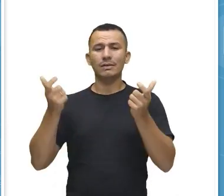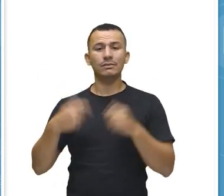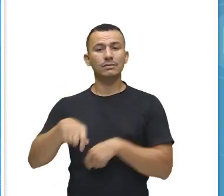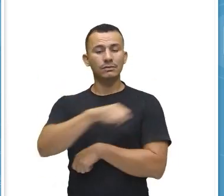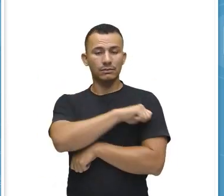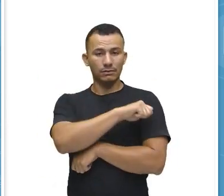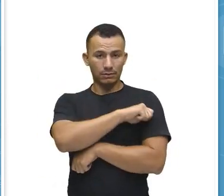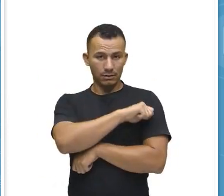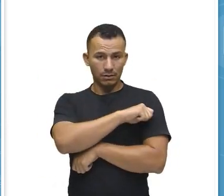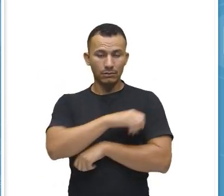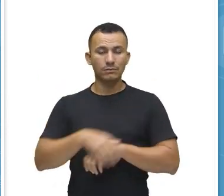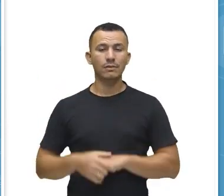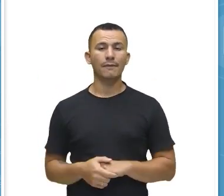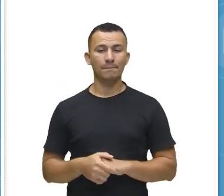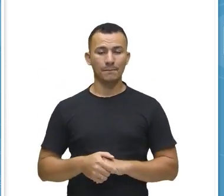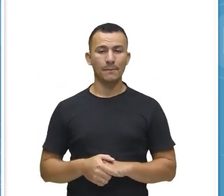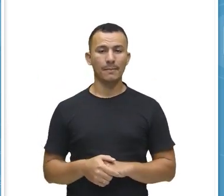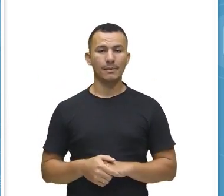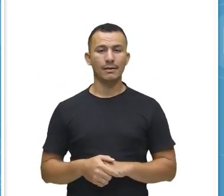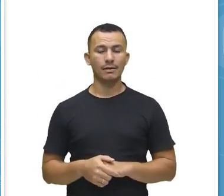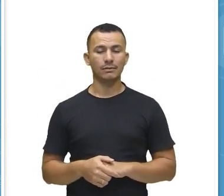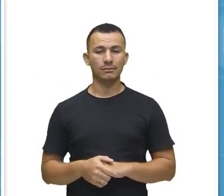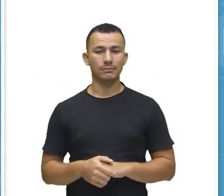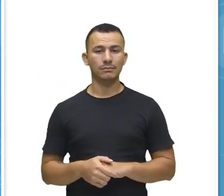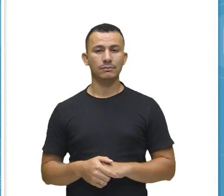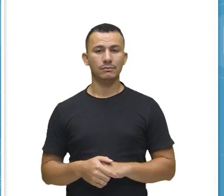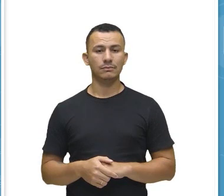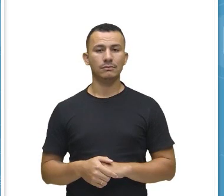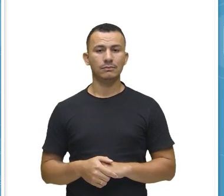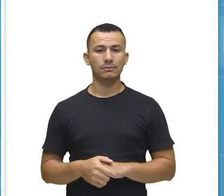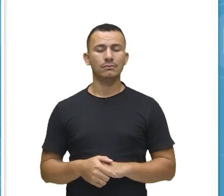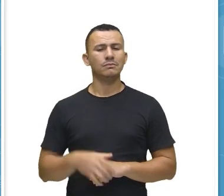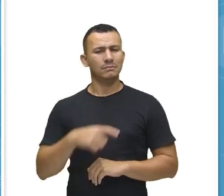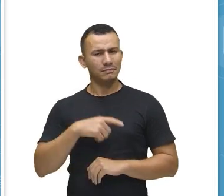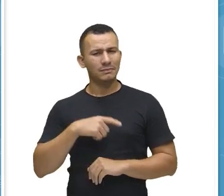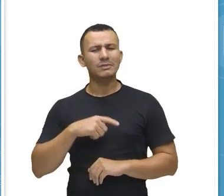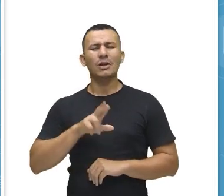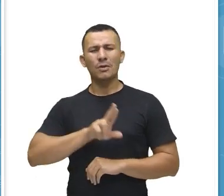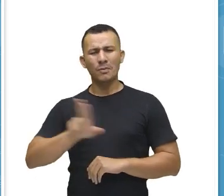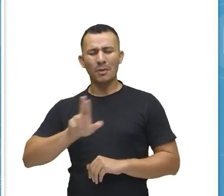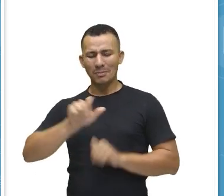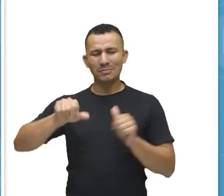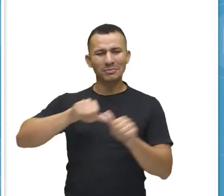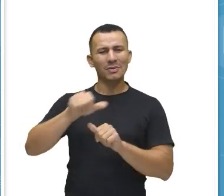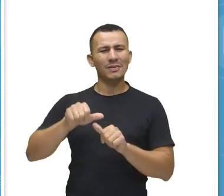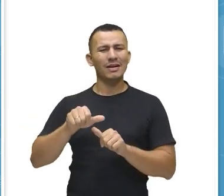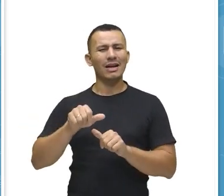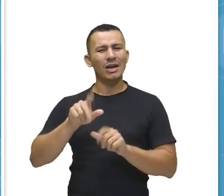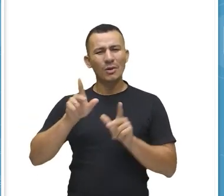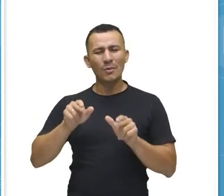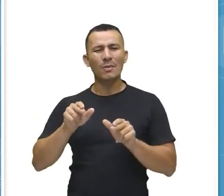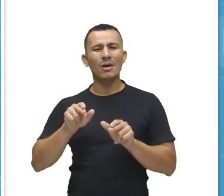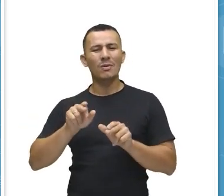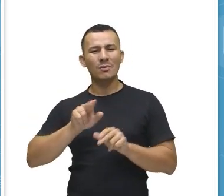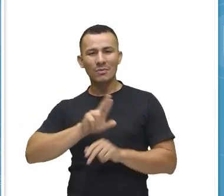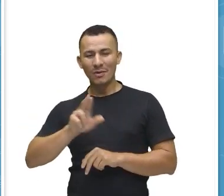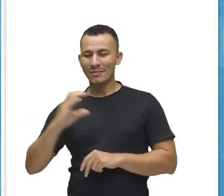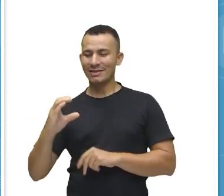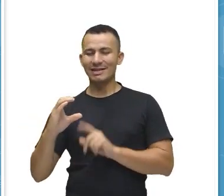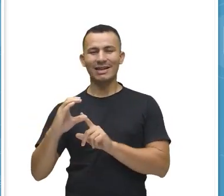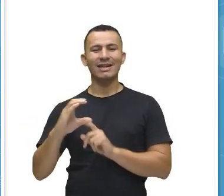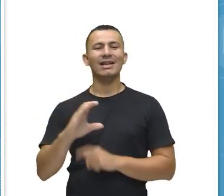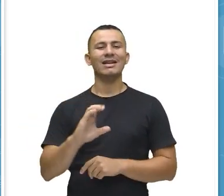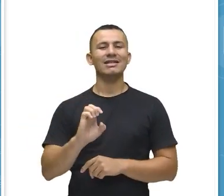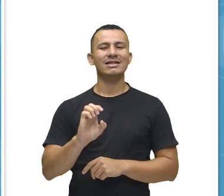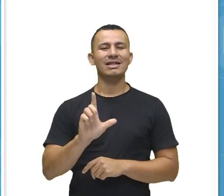de Celine, Anne C... Olha quanta criatividade. Aí é demais, né? A pessoa quis colocar o nome dela e conseguiu. C de